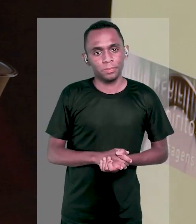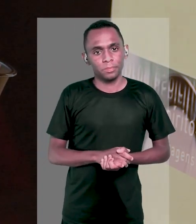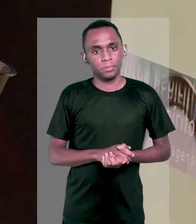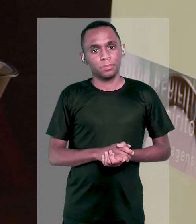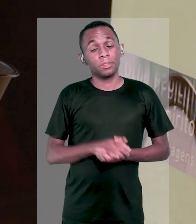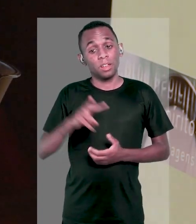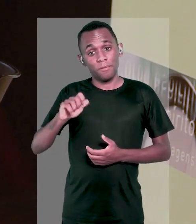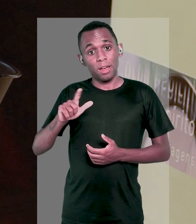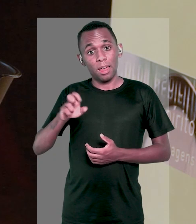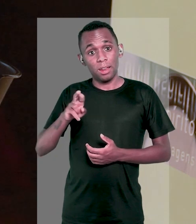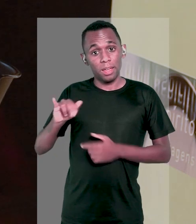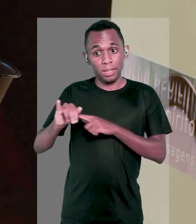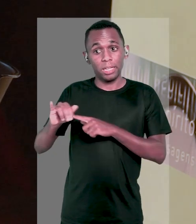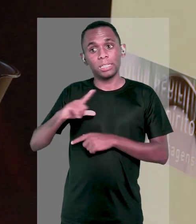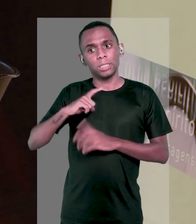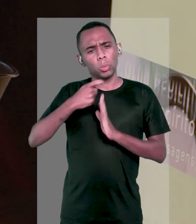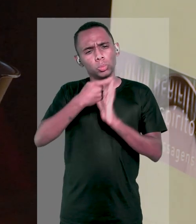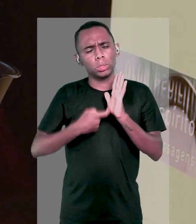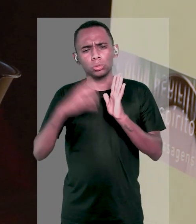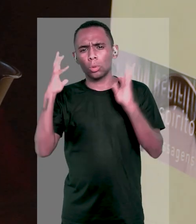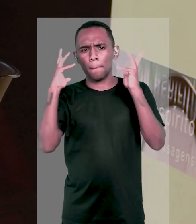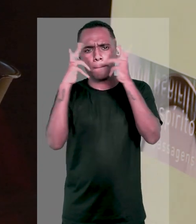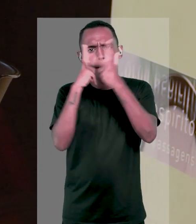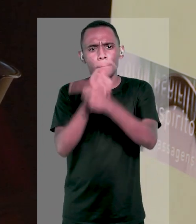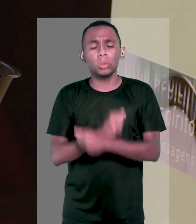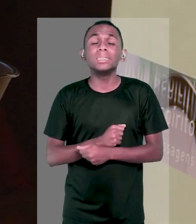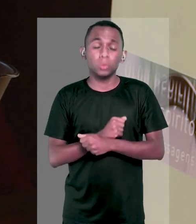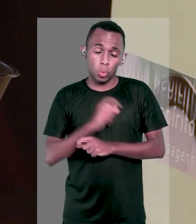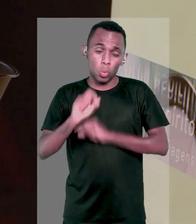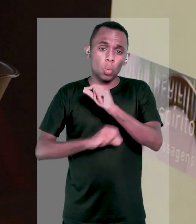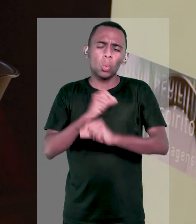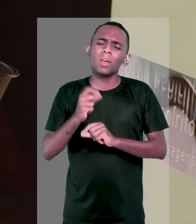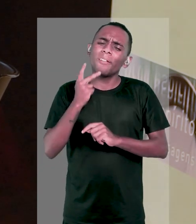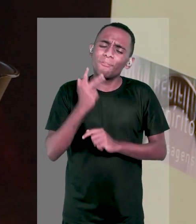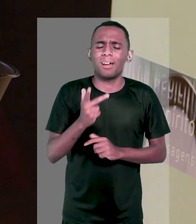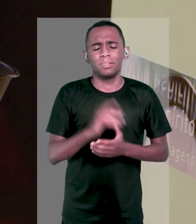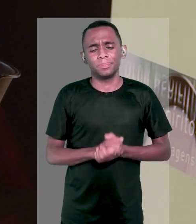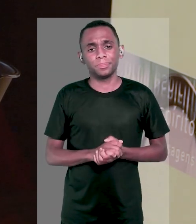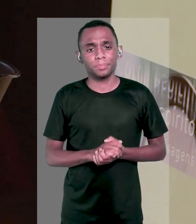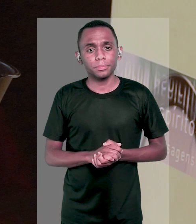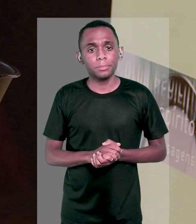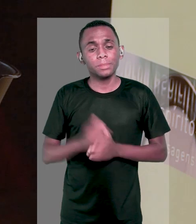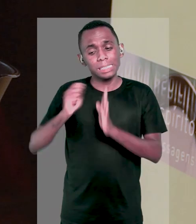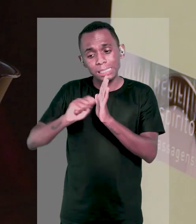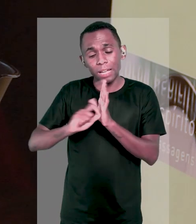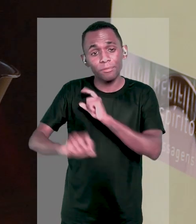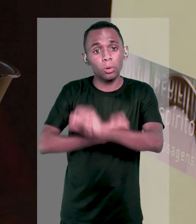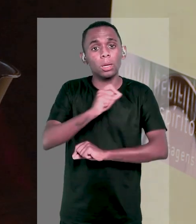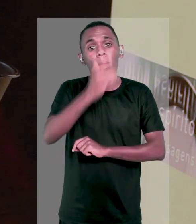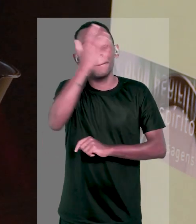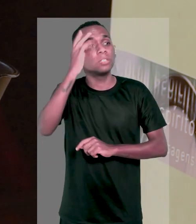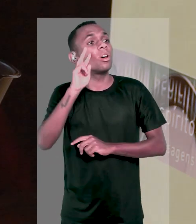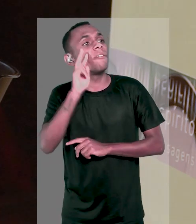vê ali um volume umas janelas e diz ah é uma casa pronto disse é uma casa acabou